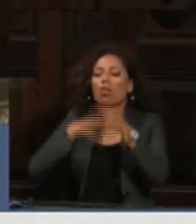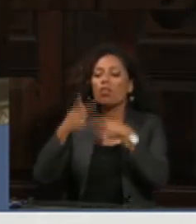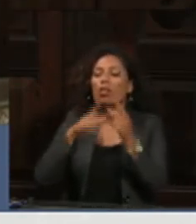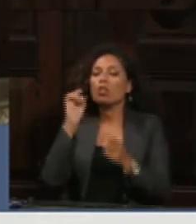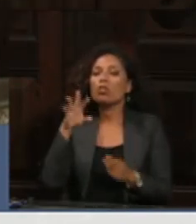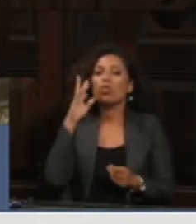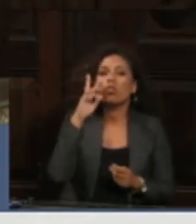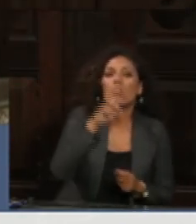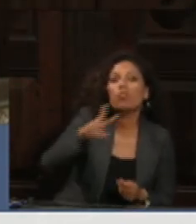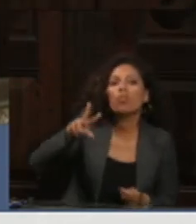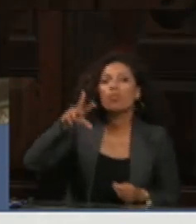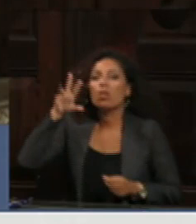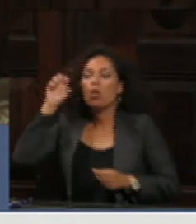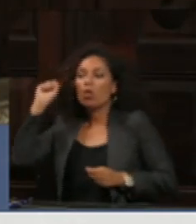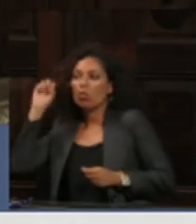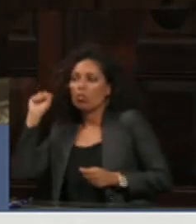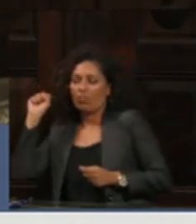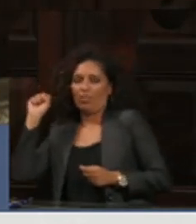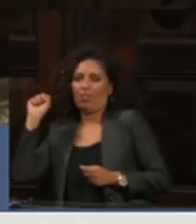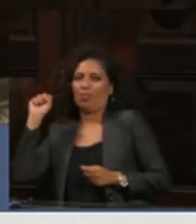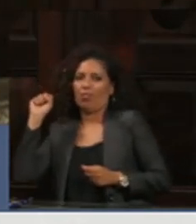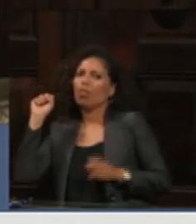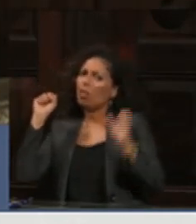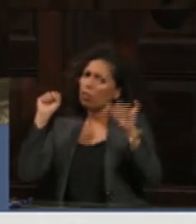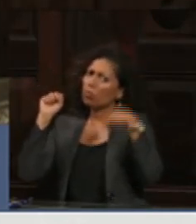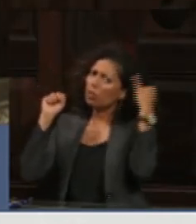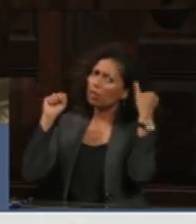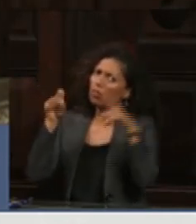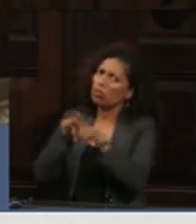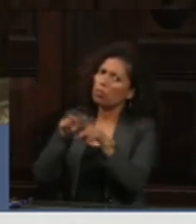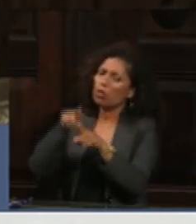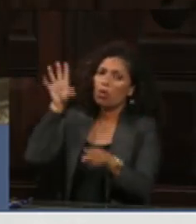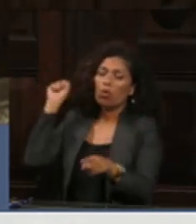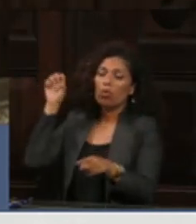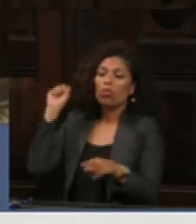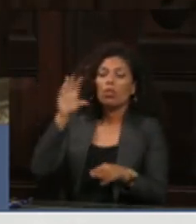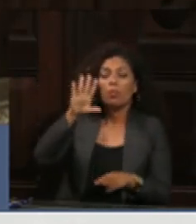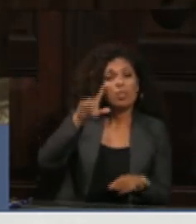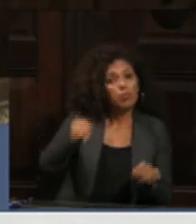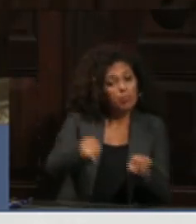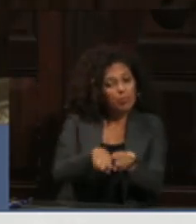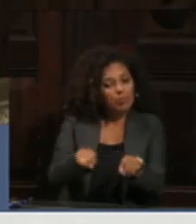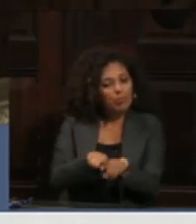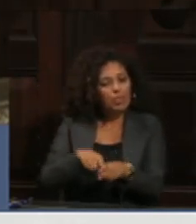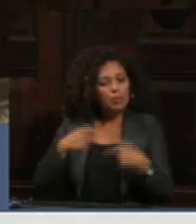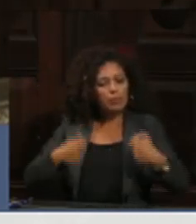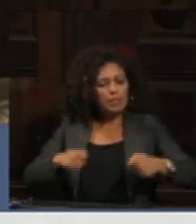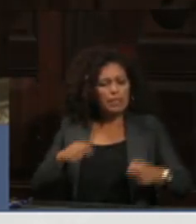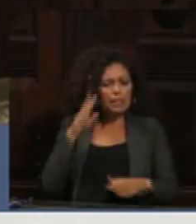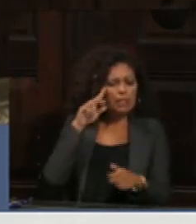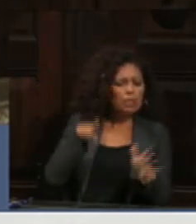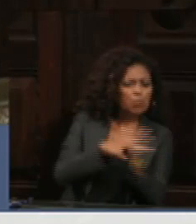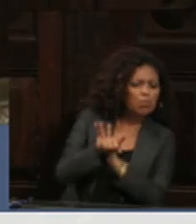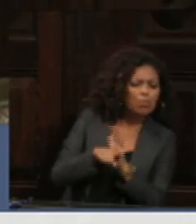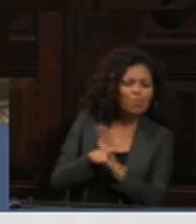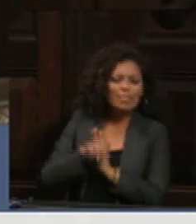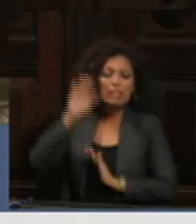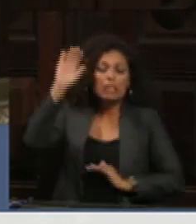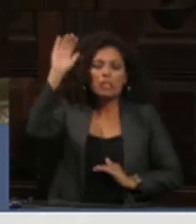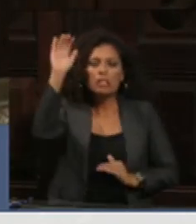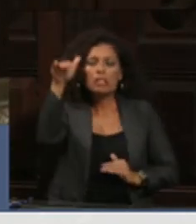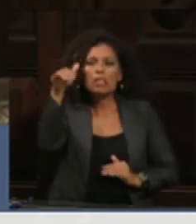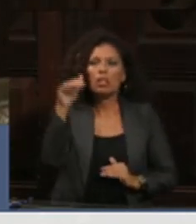aluno, ouvi-lo, o que é muito importante, ouvi-la, mas também pela formação dos nossos profissionais, que precisam cada vez mais